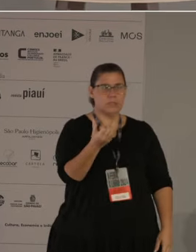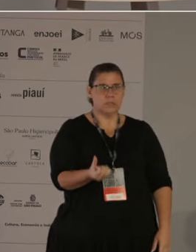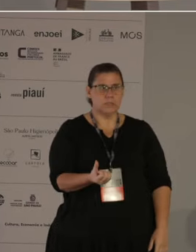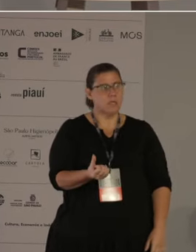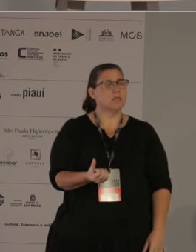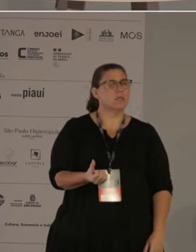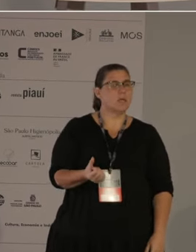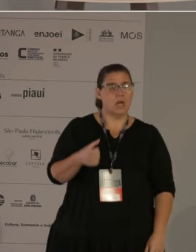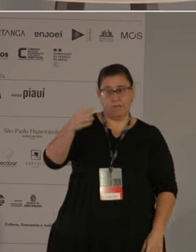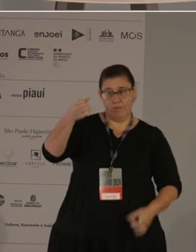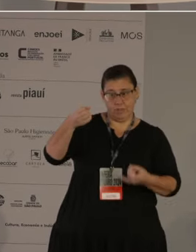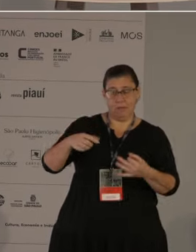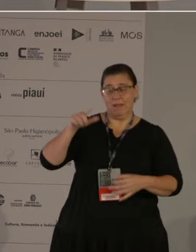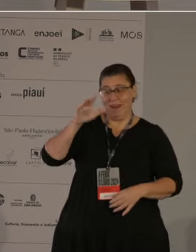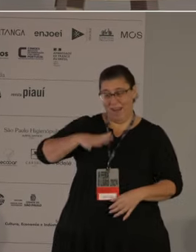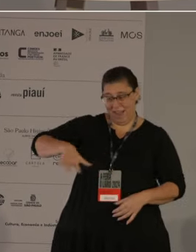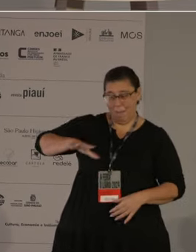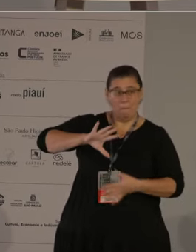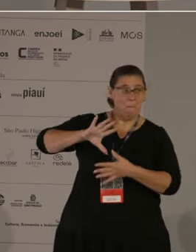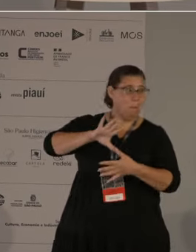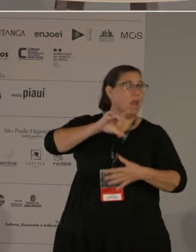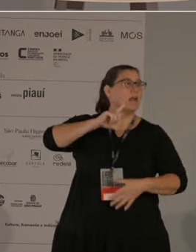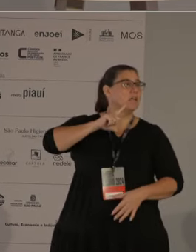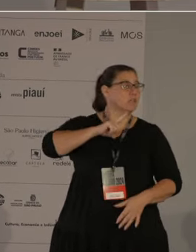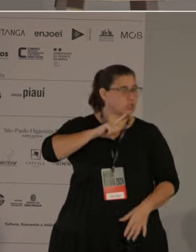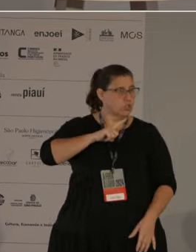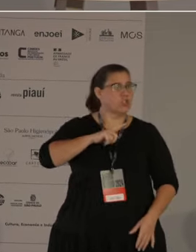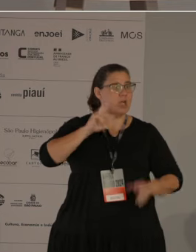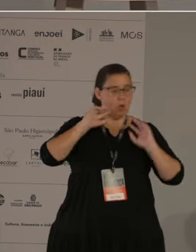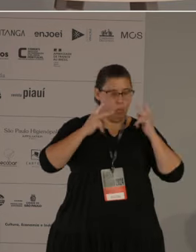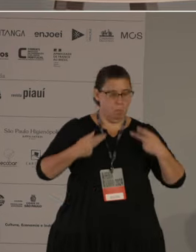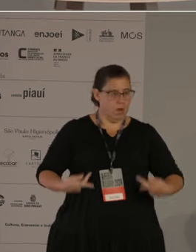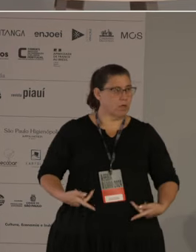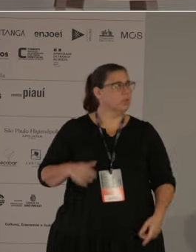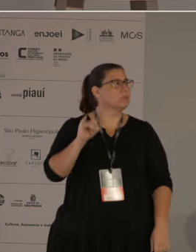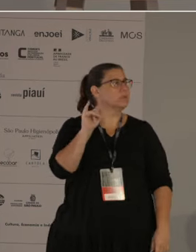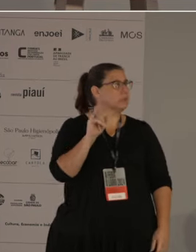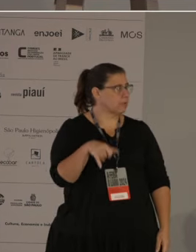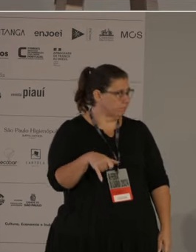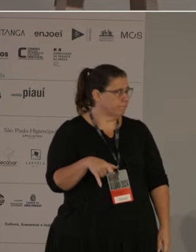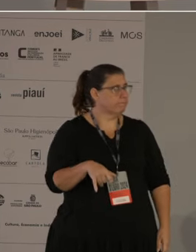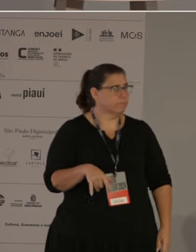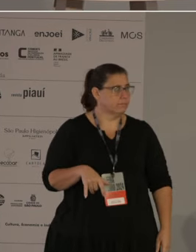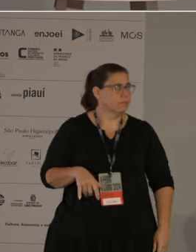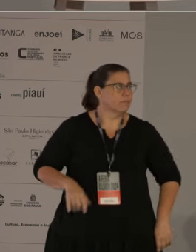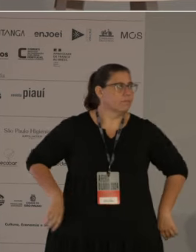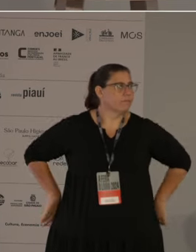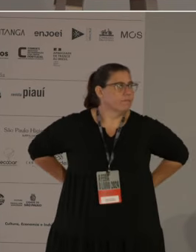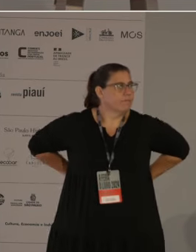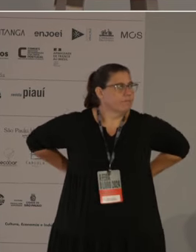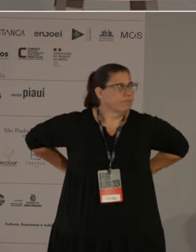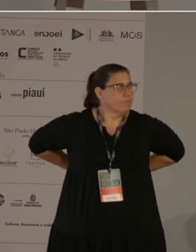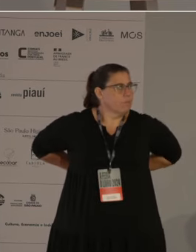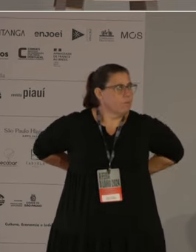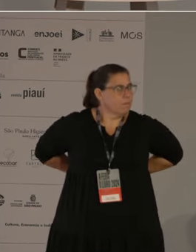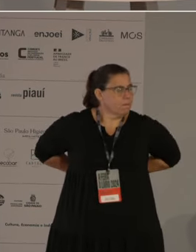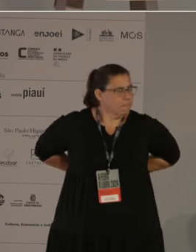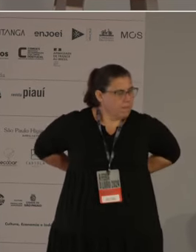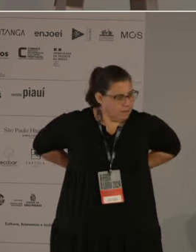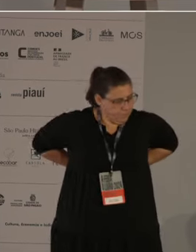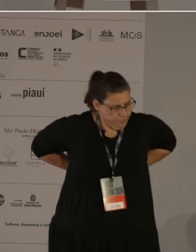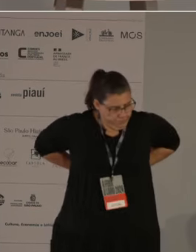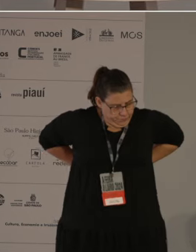tinha humanos ali nas Américas há 32 mil anos, mas isso é uma data não calibrada, se a gente calibra, né, o carbono 14, enfim, todo um